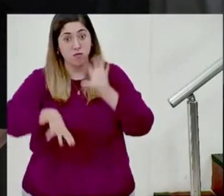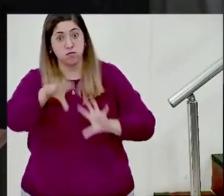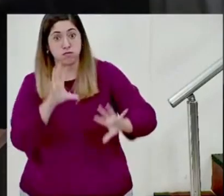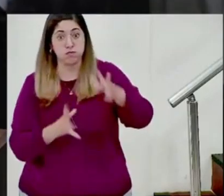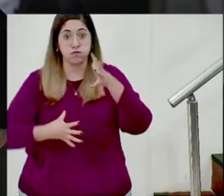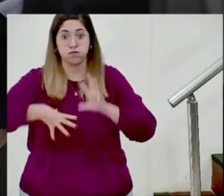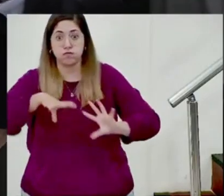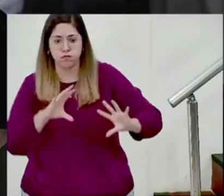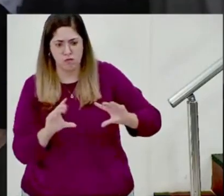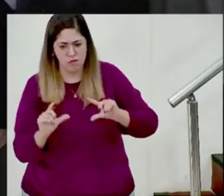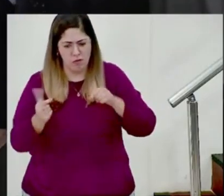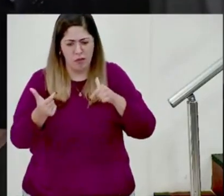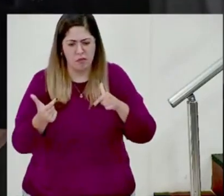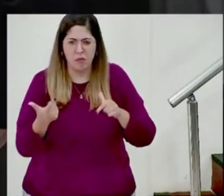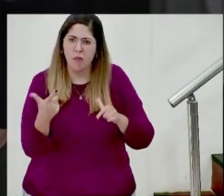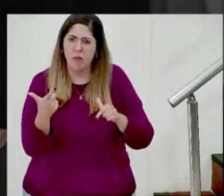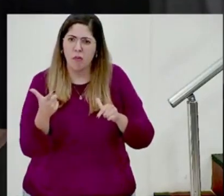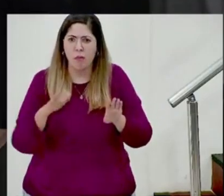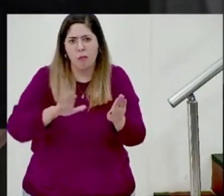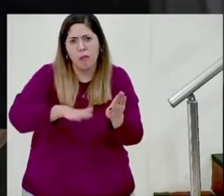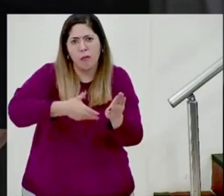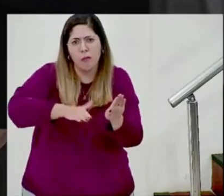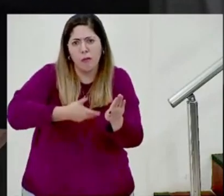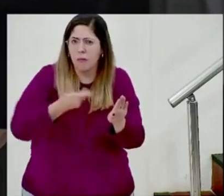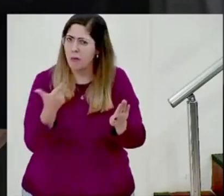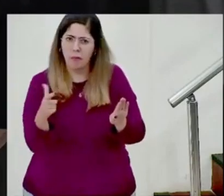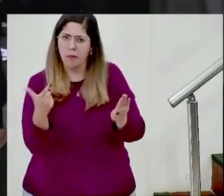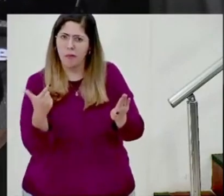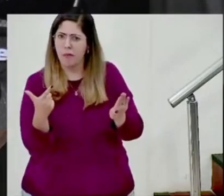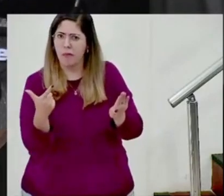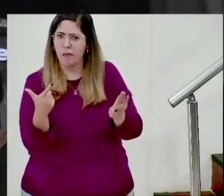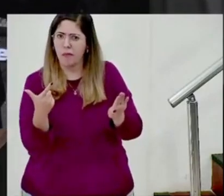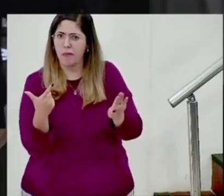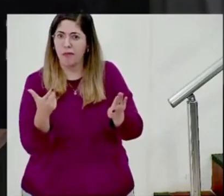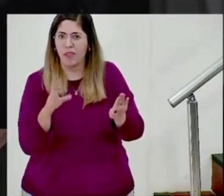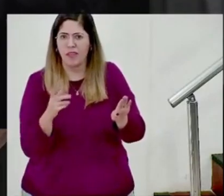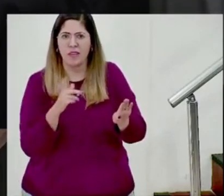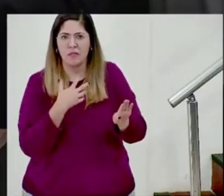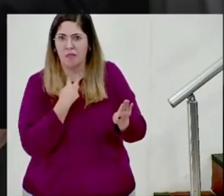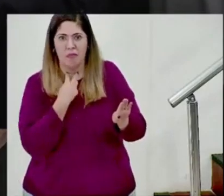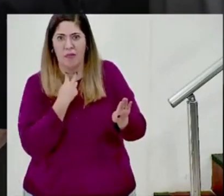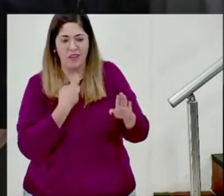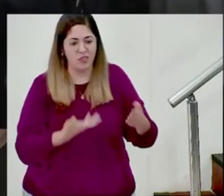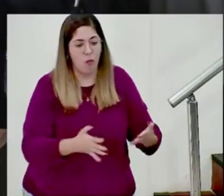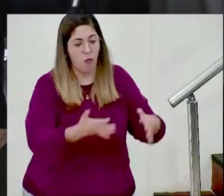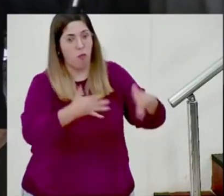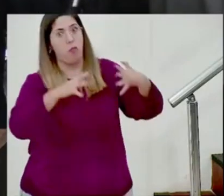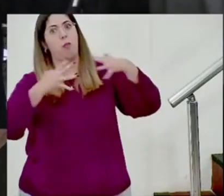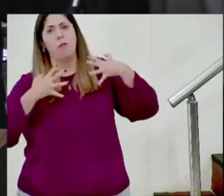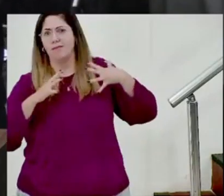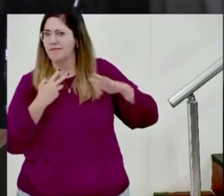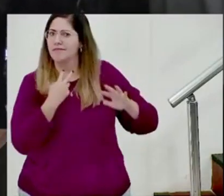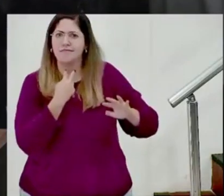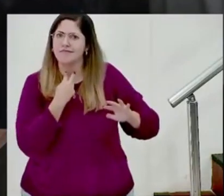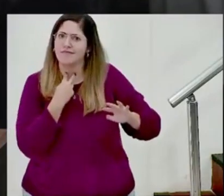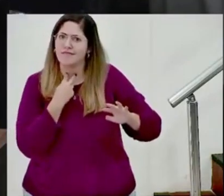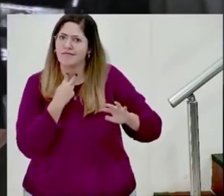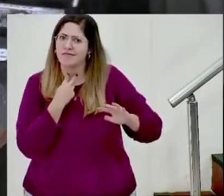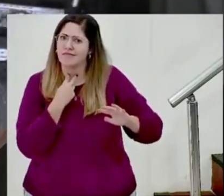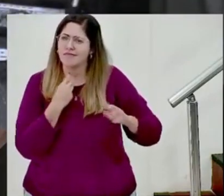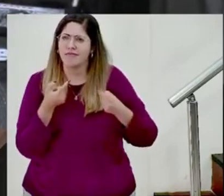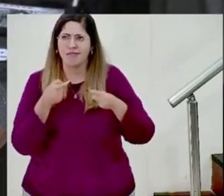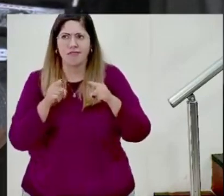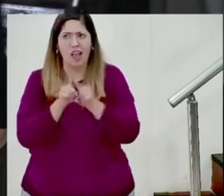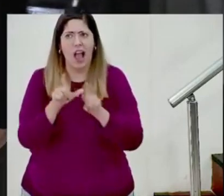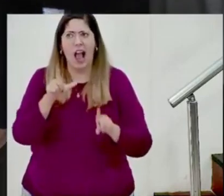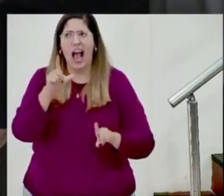tem praia em Jerusalém. Não dá para ter tsunami lá. De que água que o Salmo está falando? Uma água